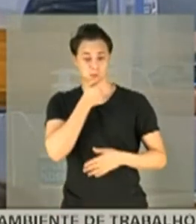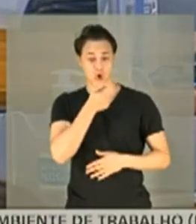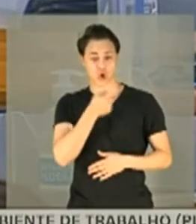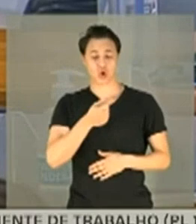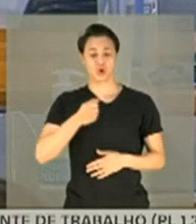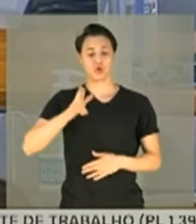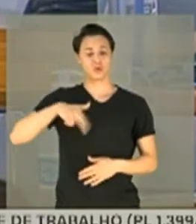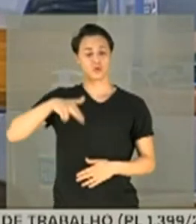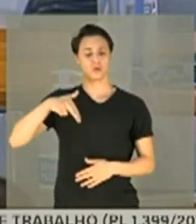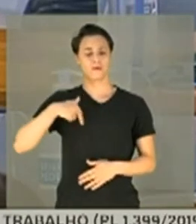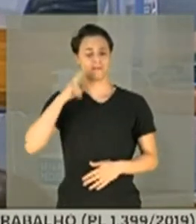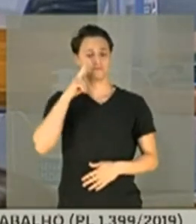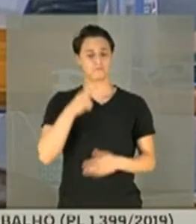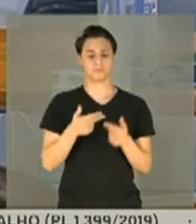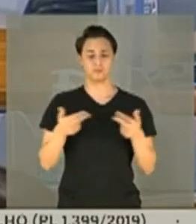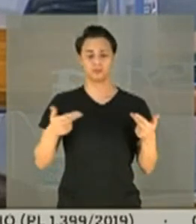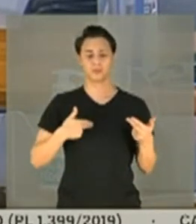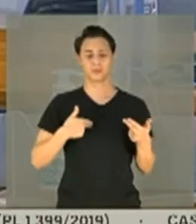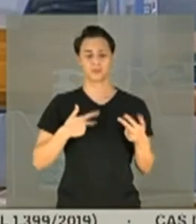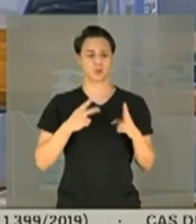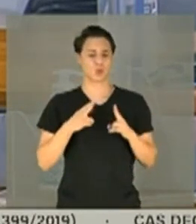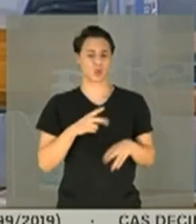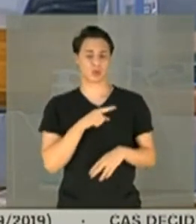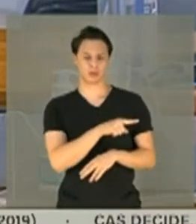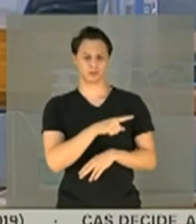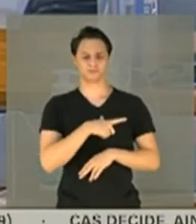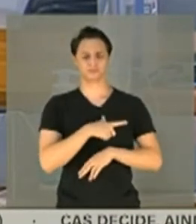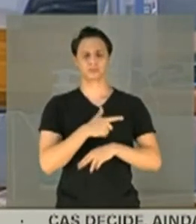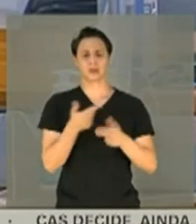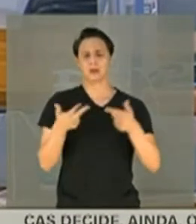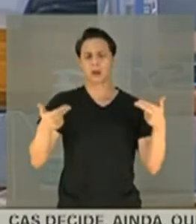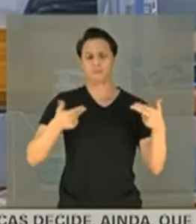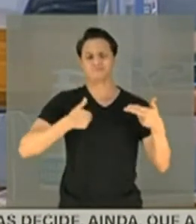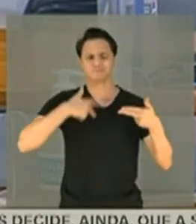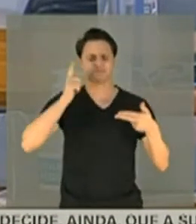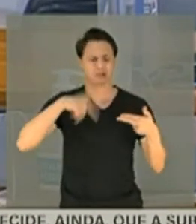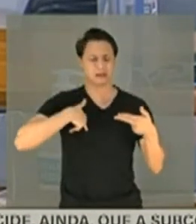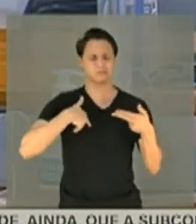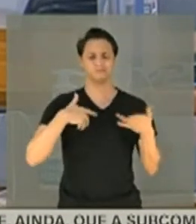acontecendo aqui. Os desrespeitos que com